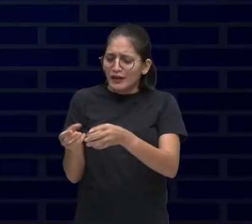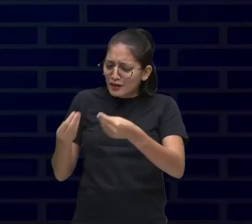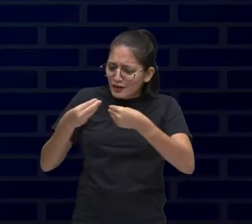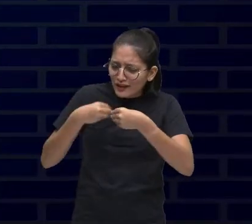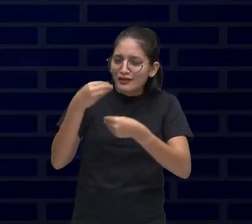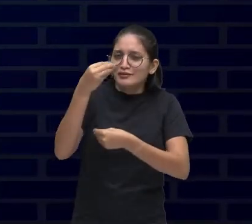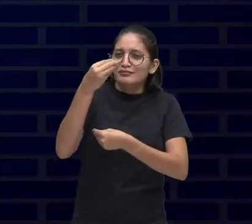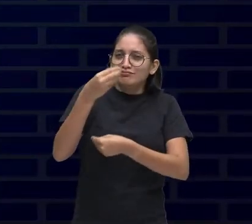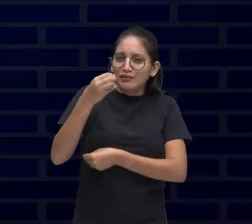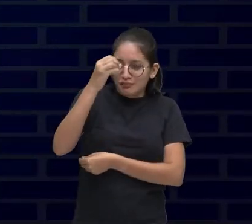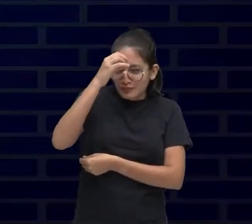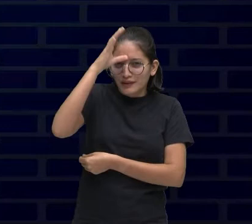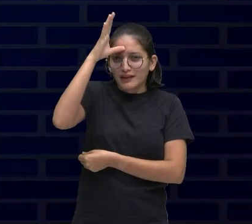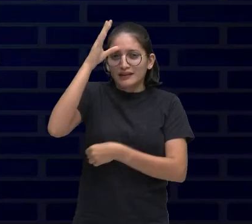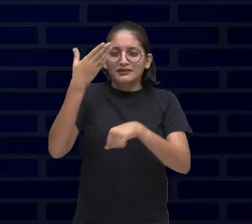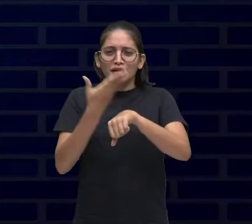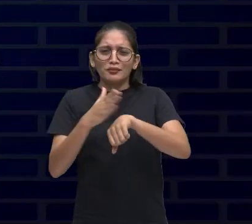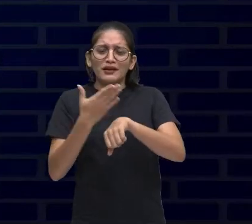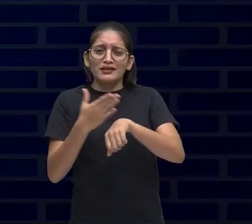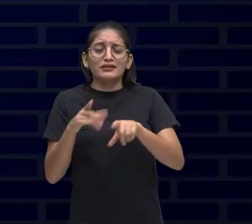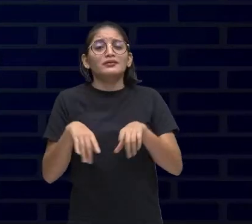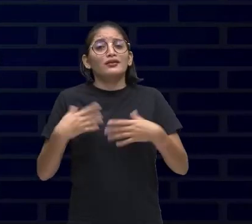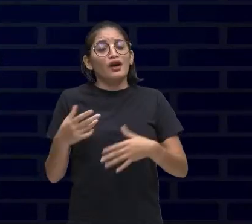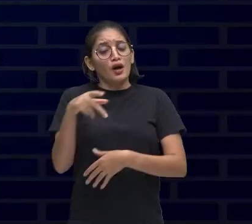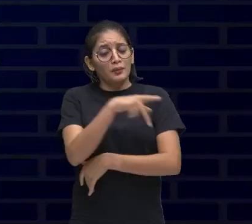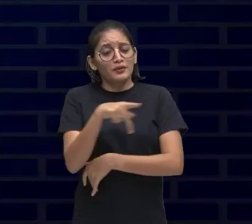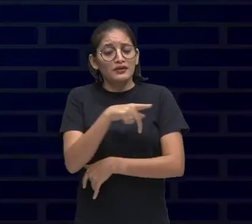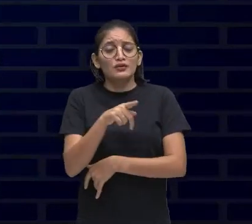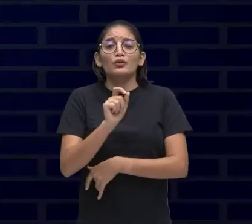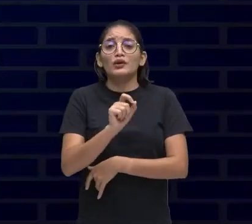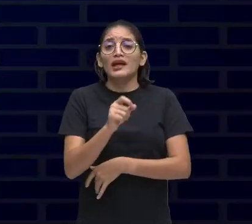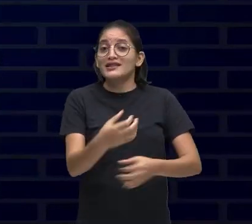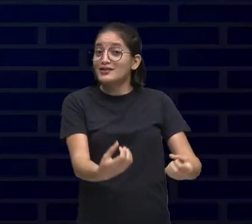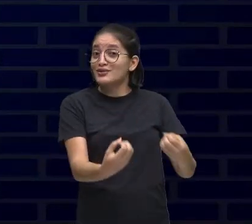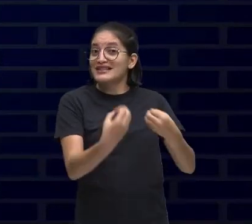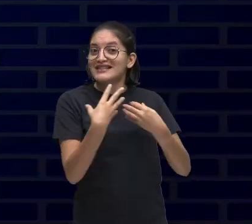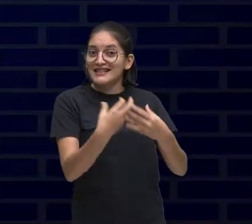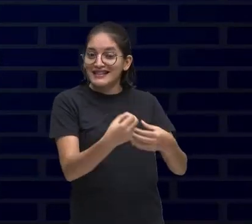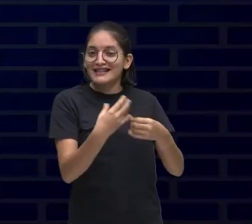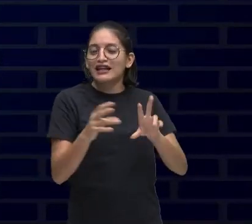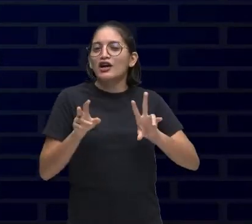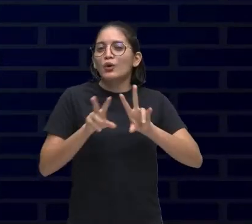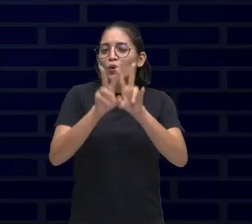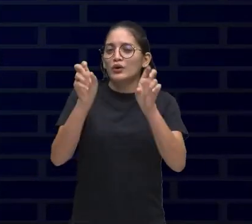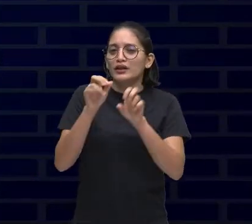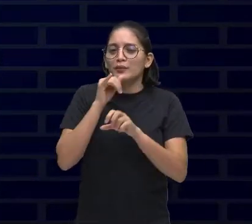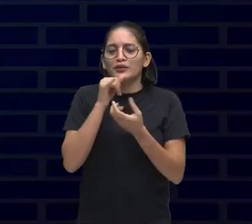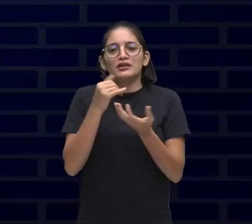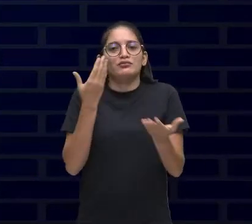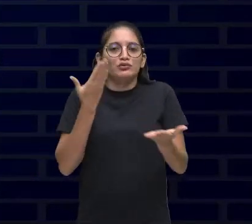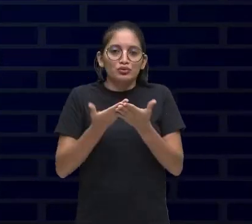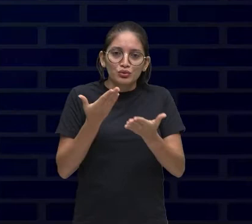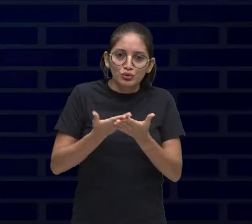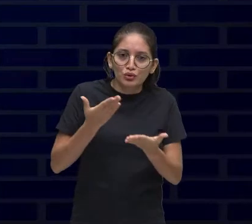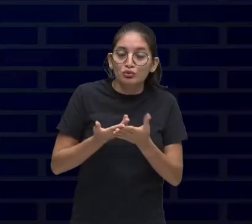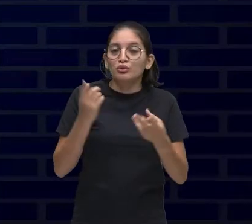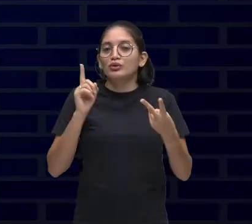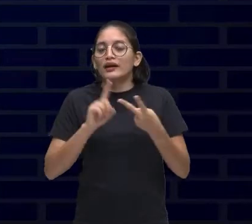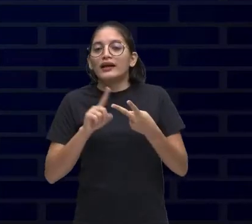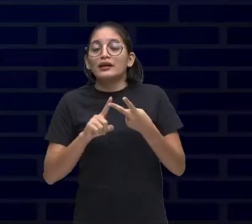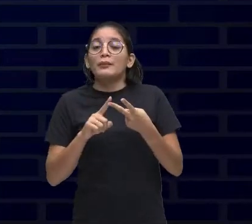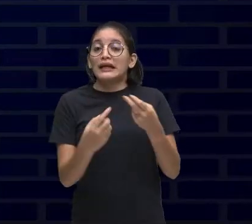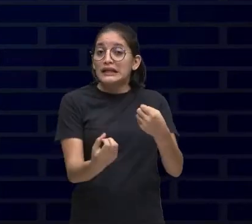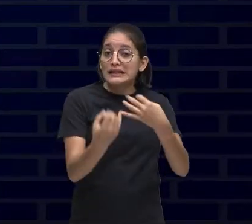prática. Os professores praticamente eles nos ensinam tanto sobre os estudos, mas eles também nos ensinam